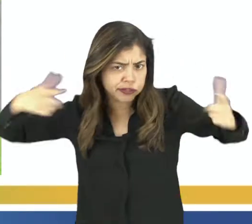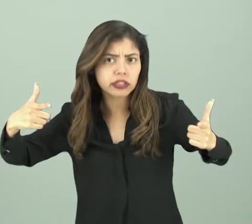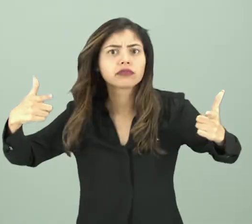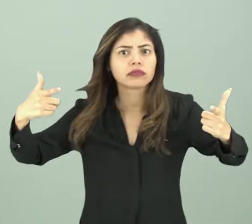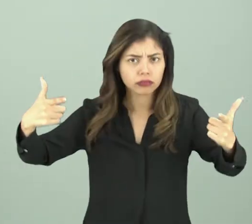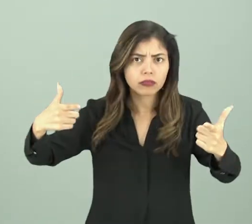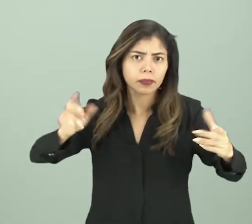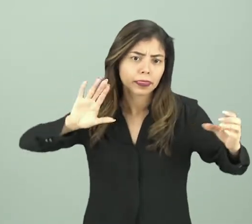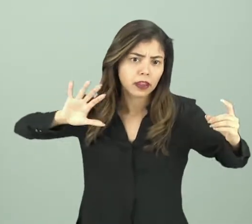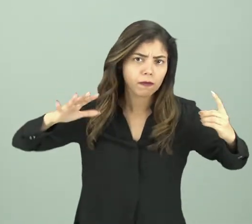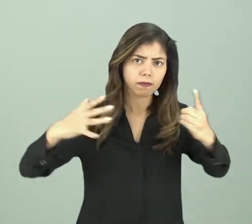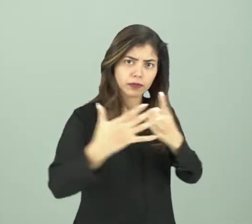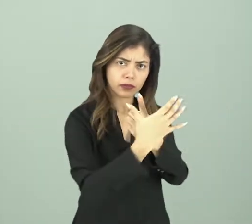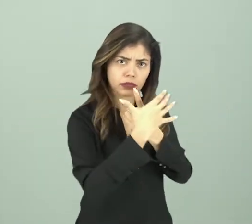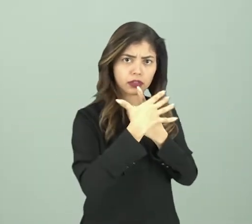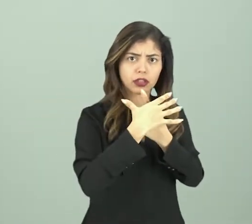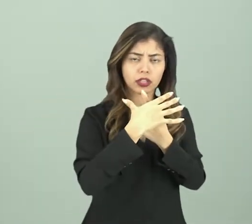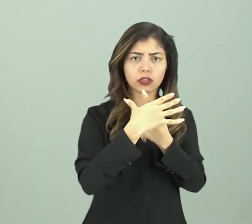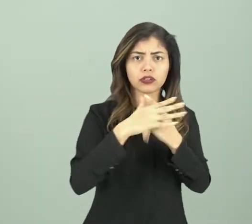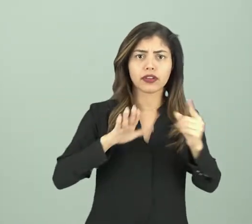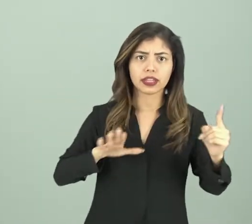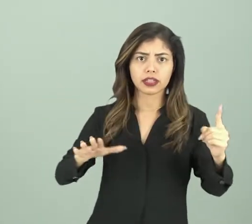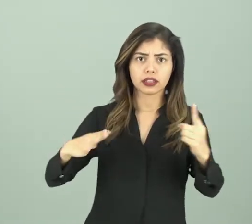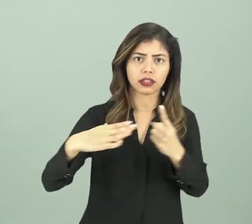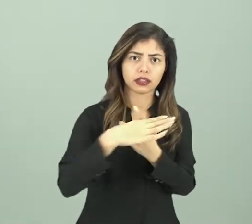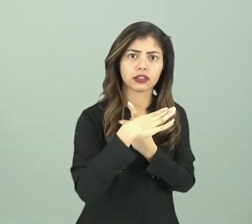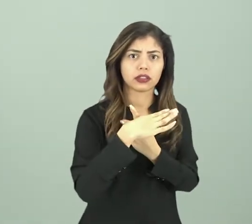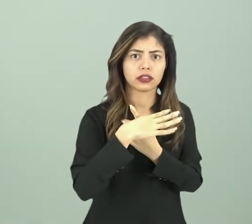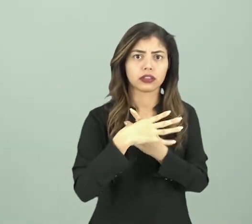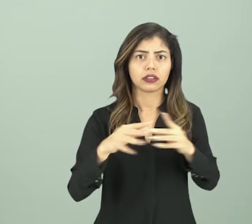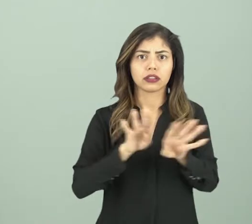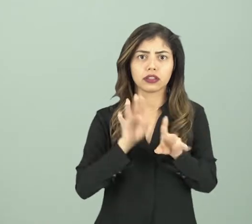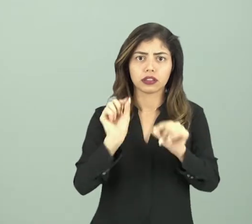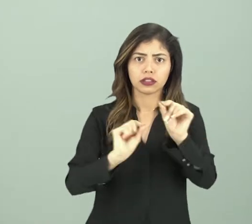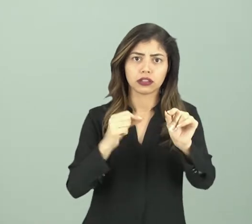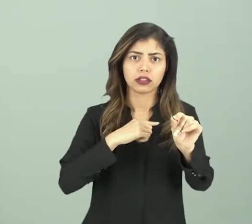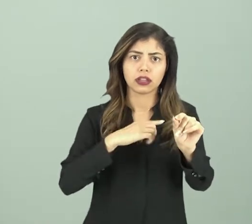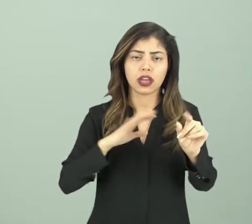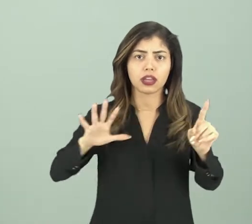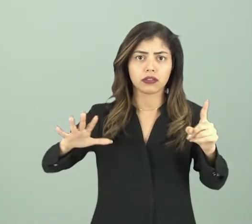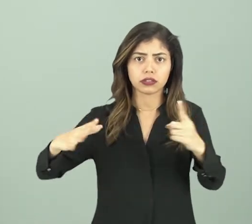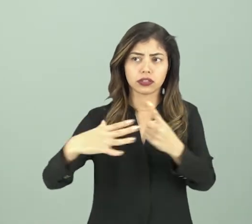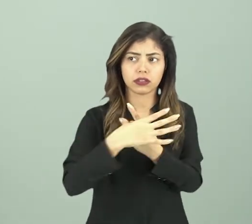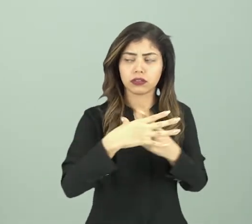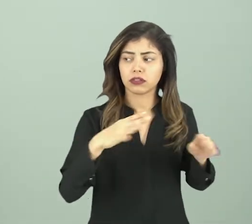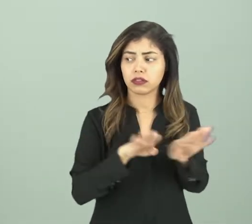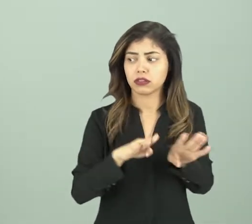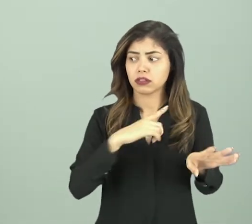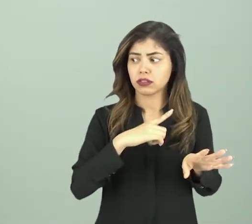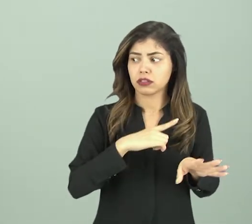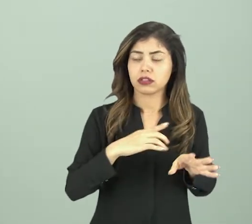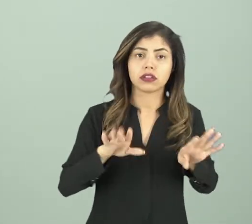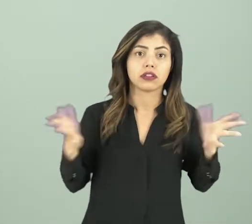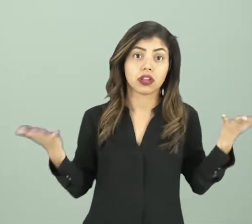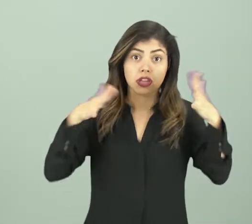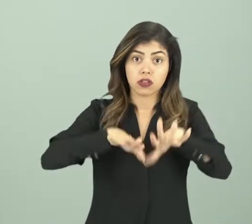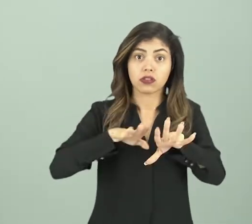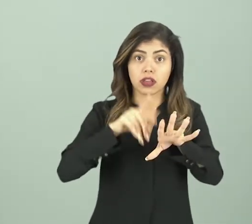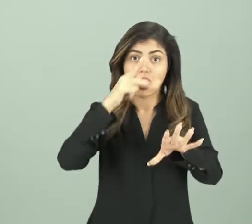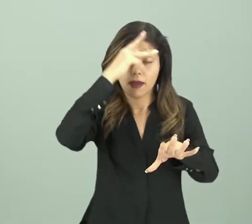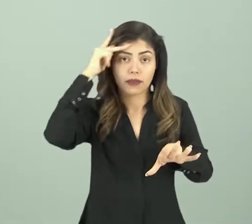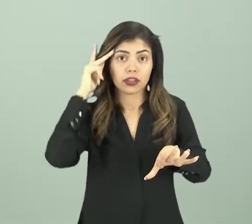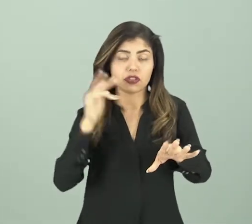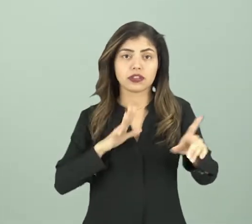exageradamente incluídos, enquanto outros são completamente excluídos. E é isso que é um